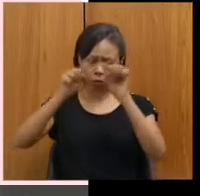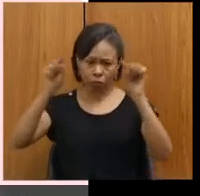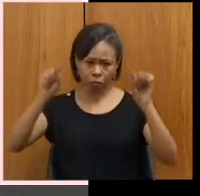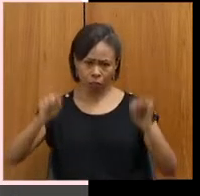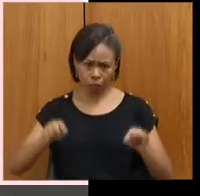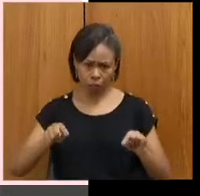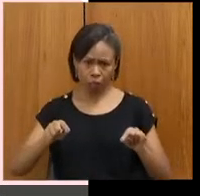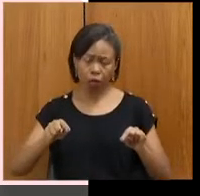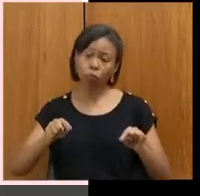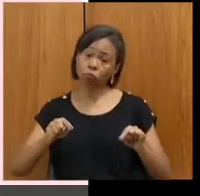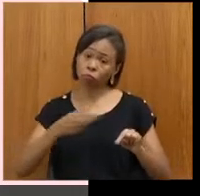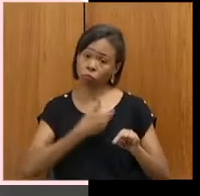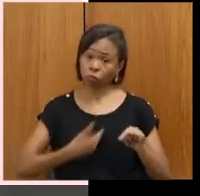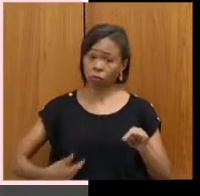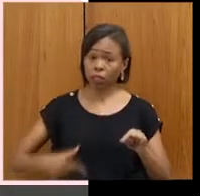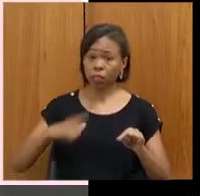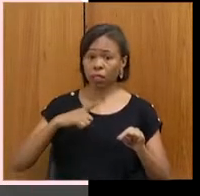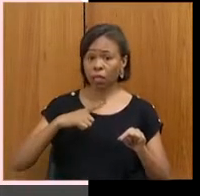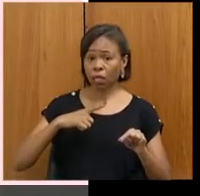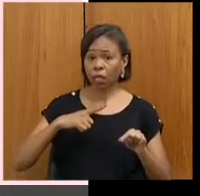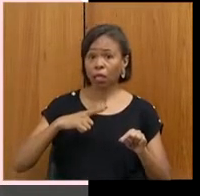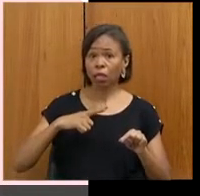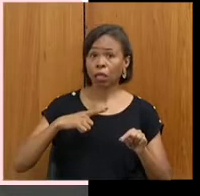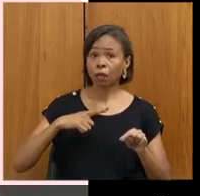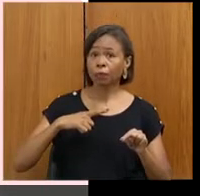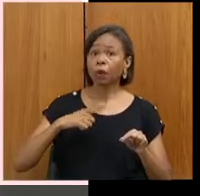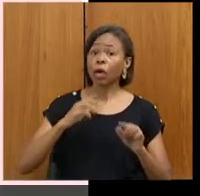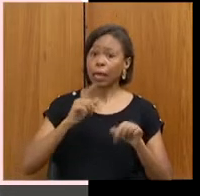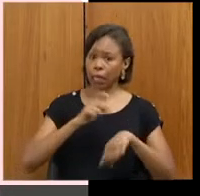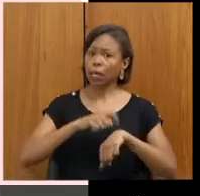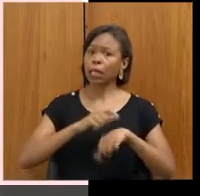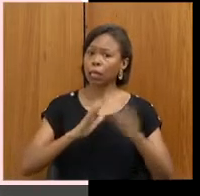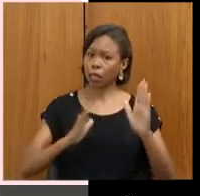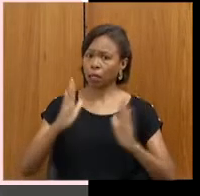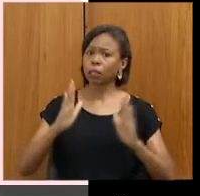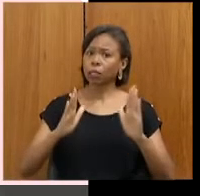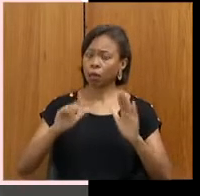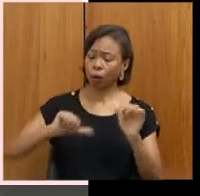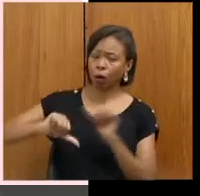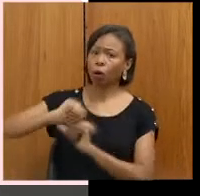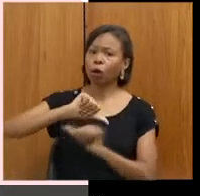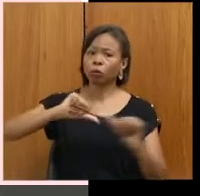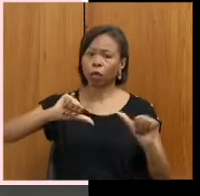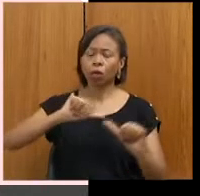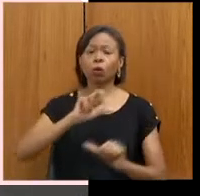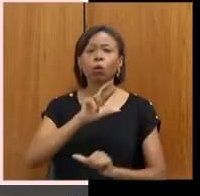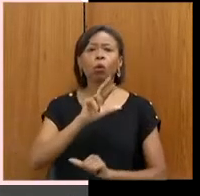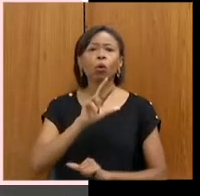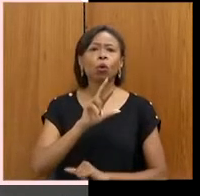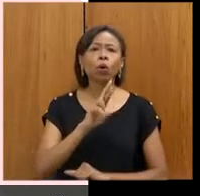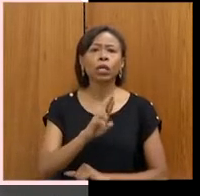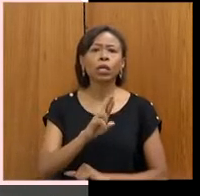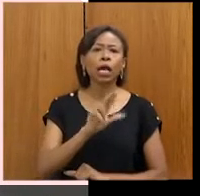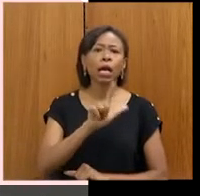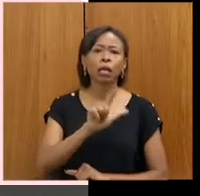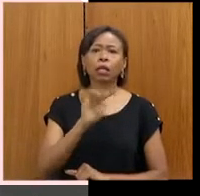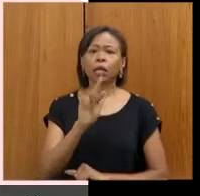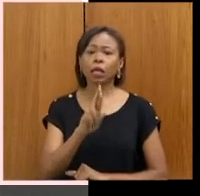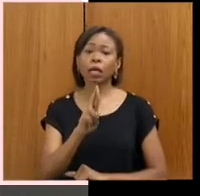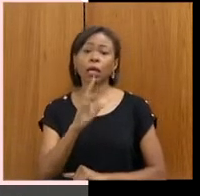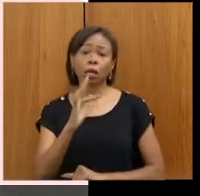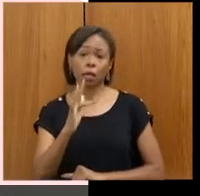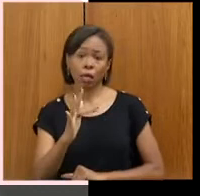líquida o estado teria dois quadrimestres para convergir para esse índice no caso do regime ele é recepcionado para